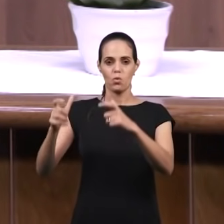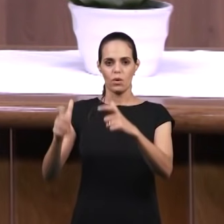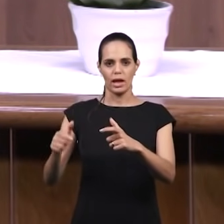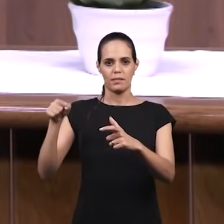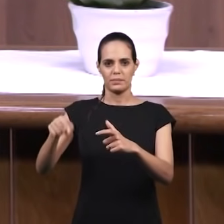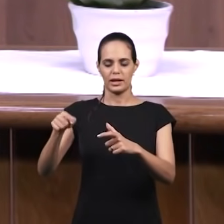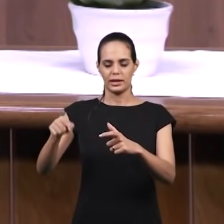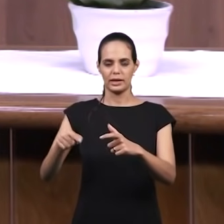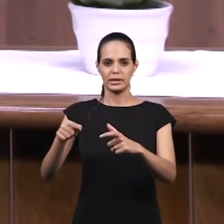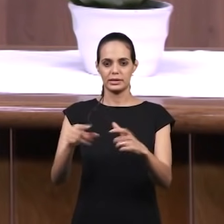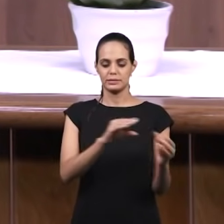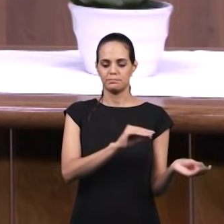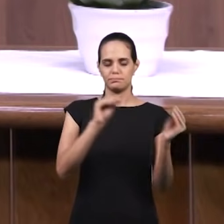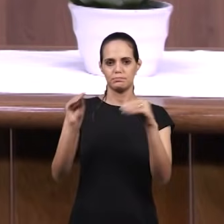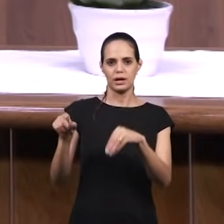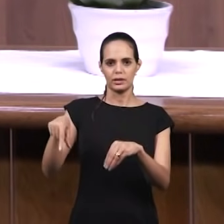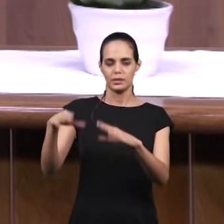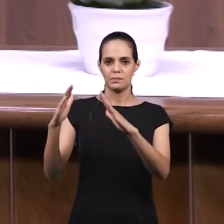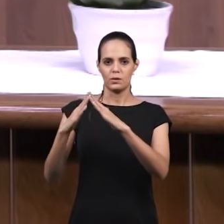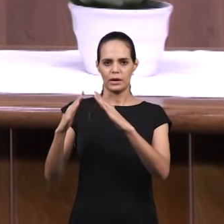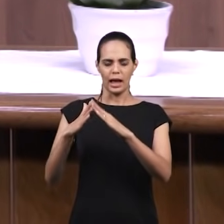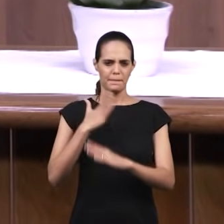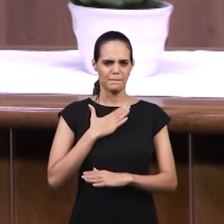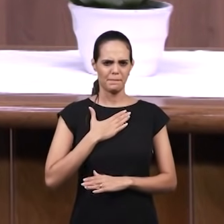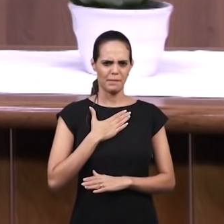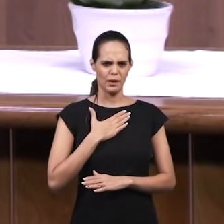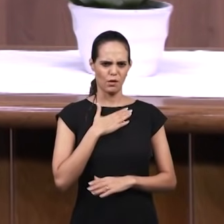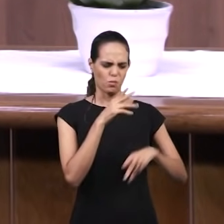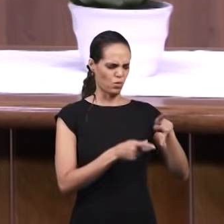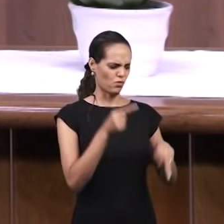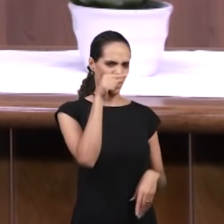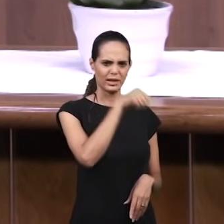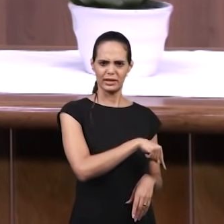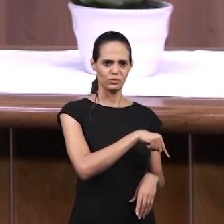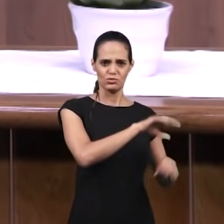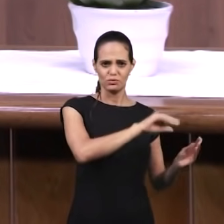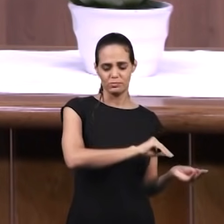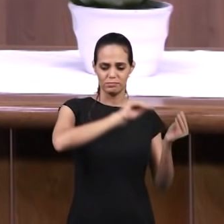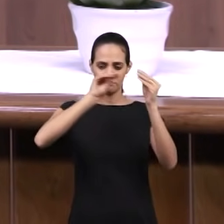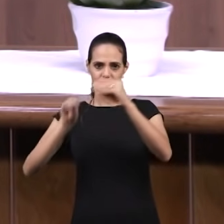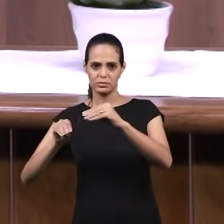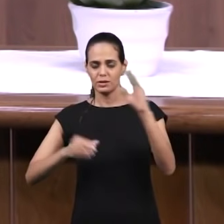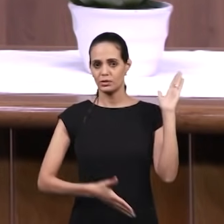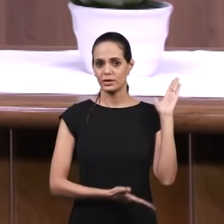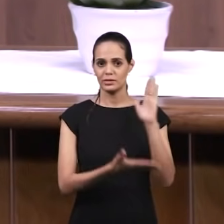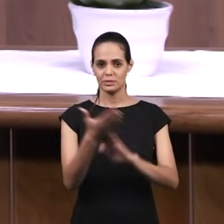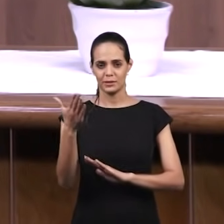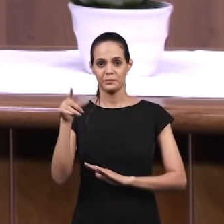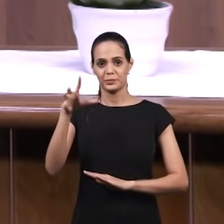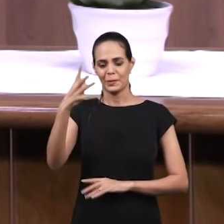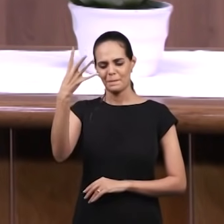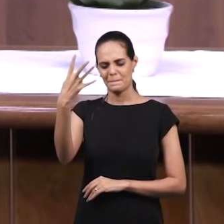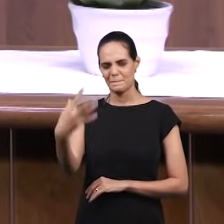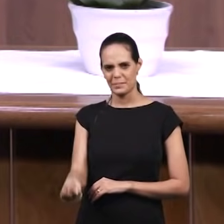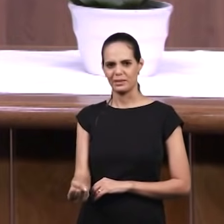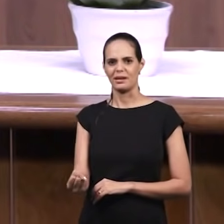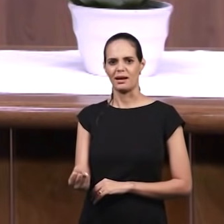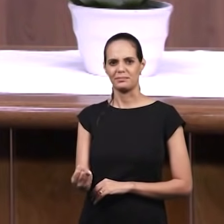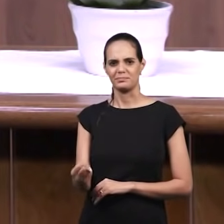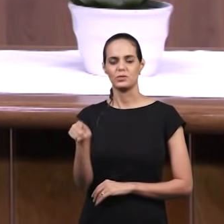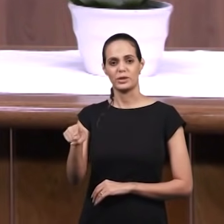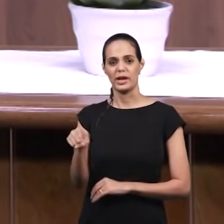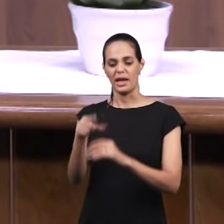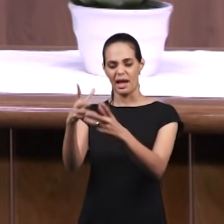Eu já preparei. E o meu povo não vai ficar aqui. O meu povo, ele vai tomar posse